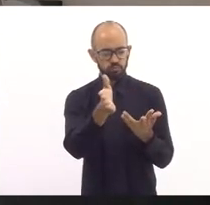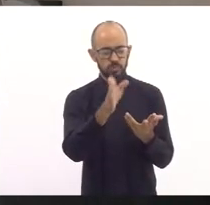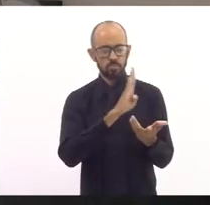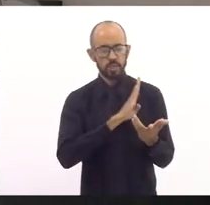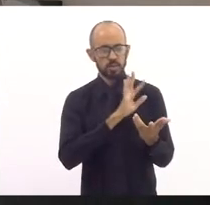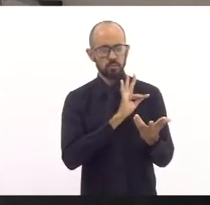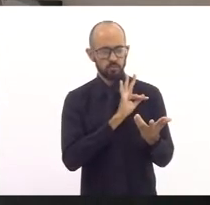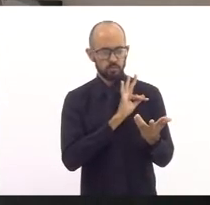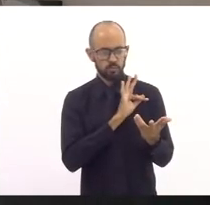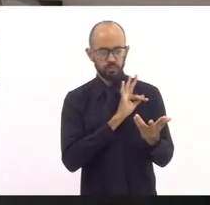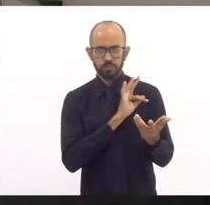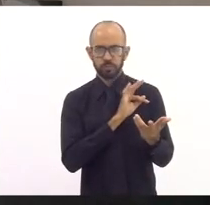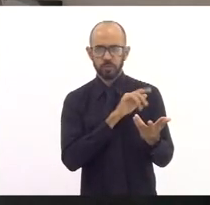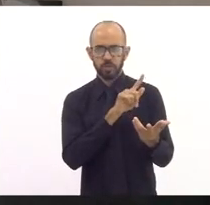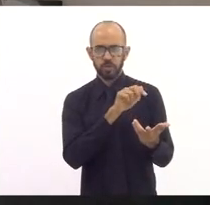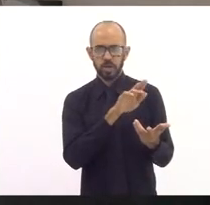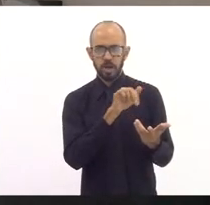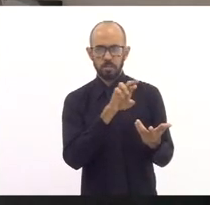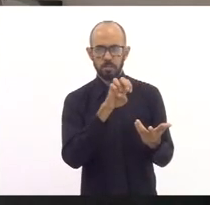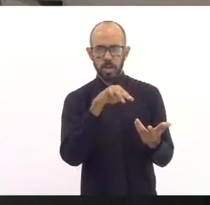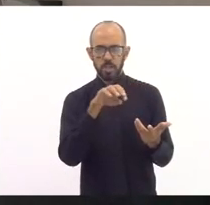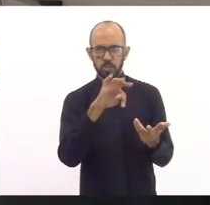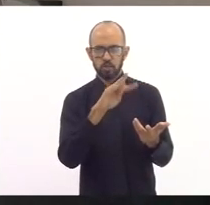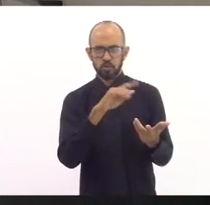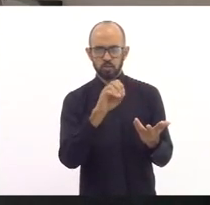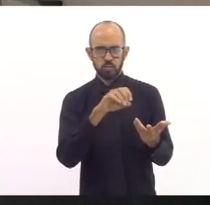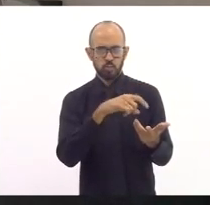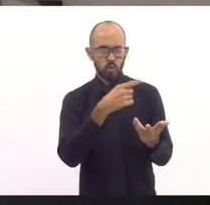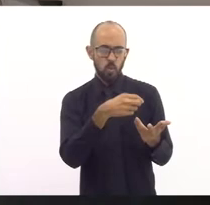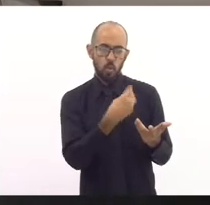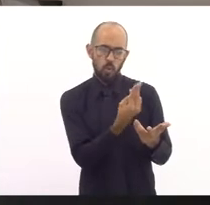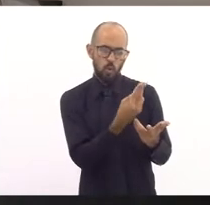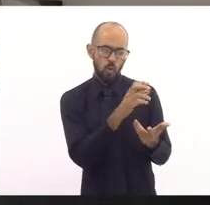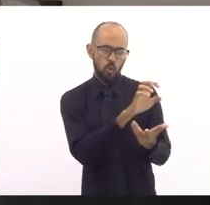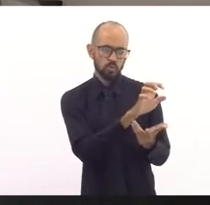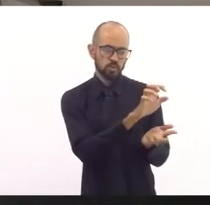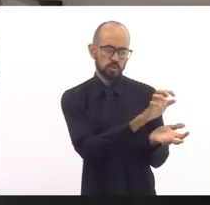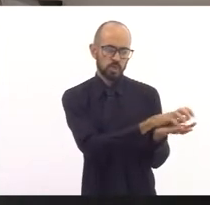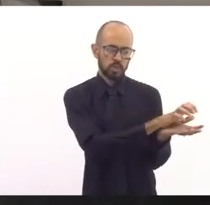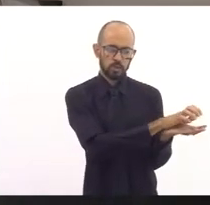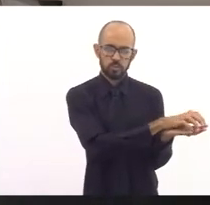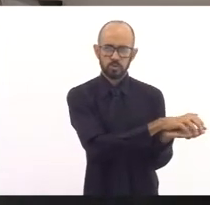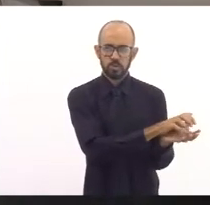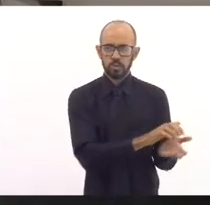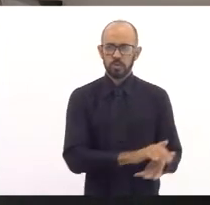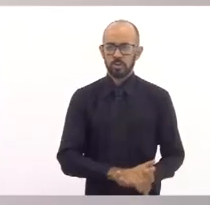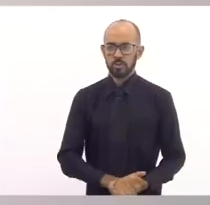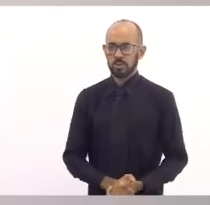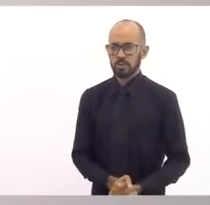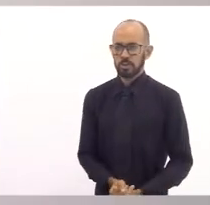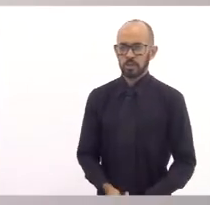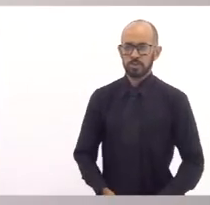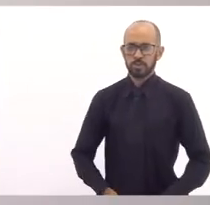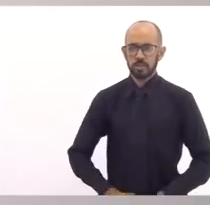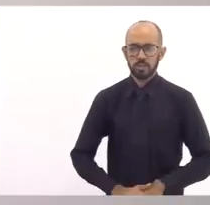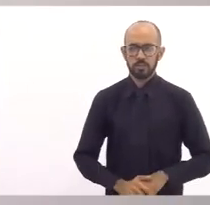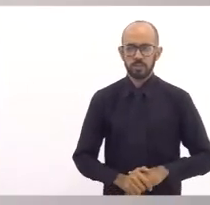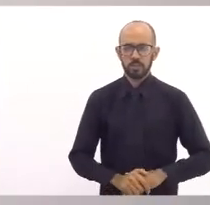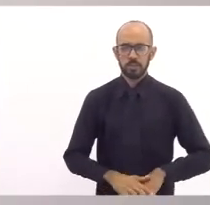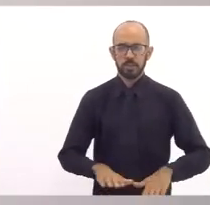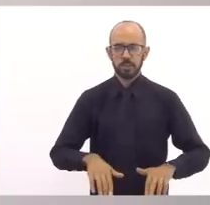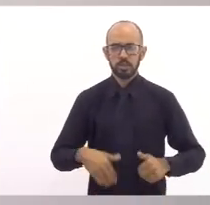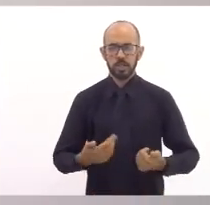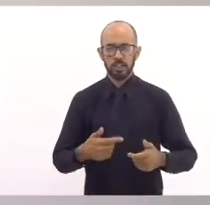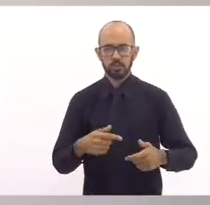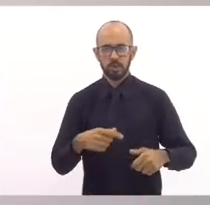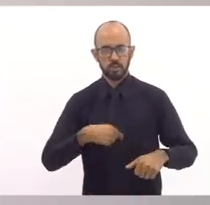ramal de Gramacho, Belfort Roxo, Saracuruno, ou o ramal Santa Cruz. Aí vocês vieram só até o trecho de Deodoro, depois foi de Deodoro direto à estação de Belfort Roxo, é